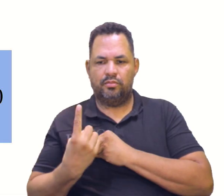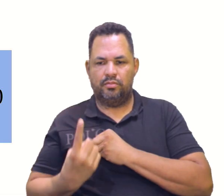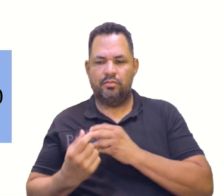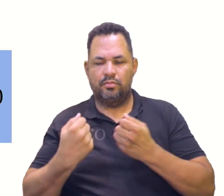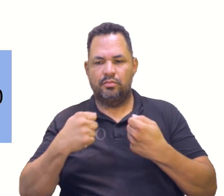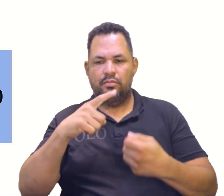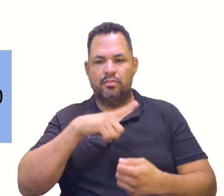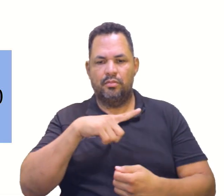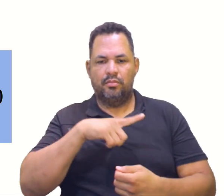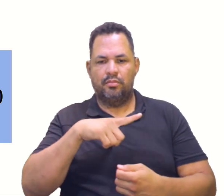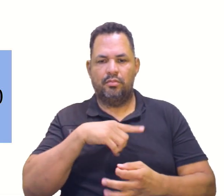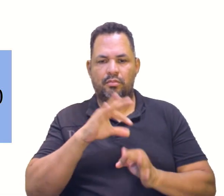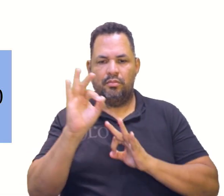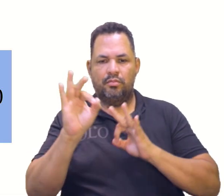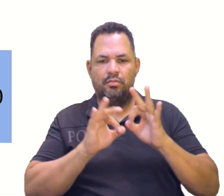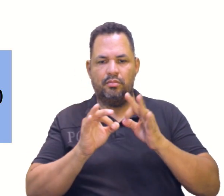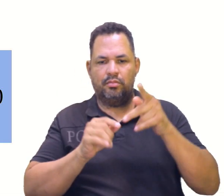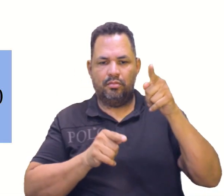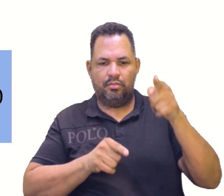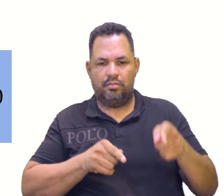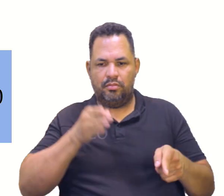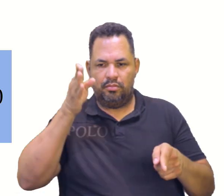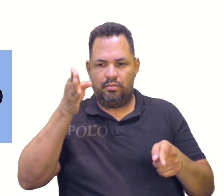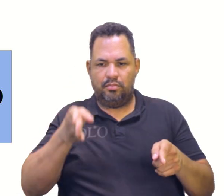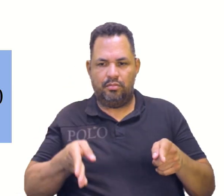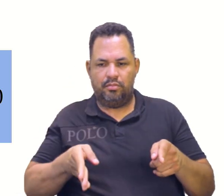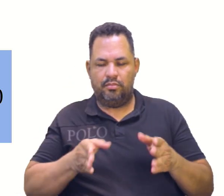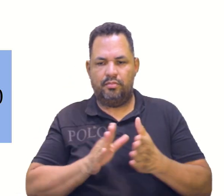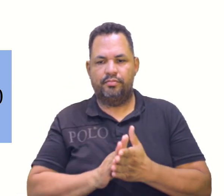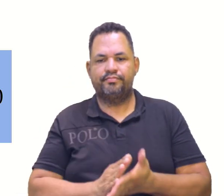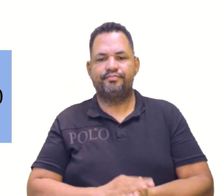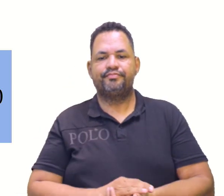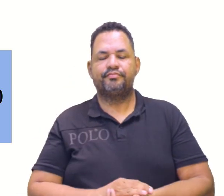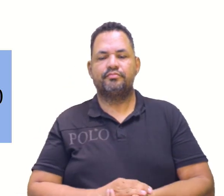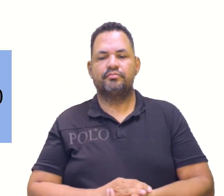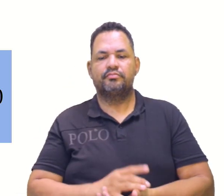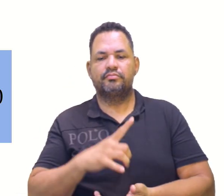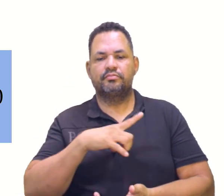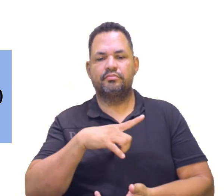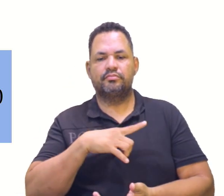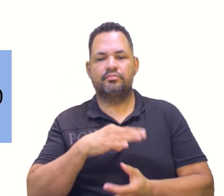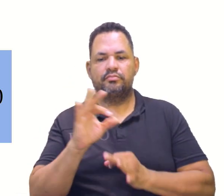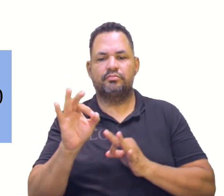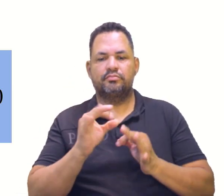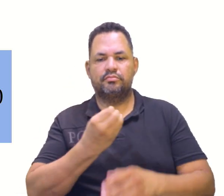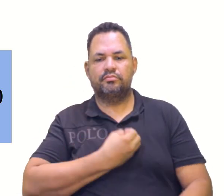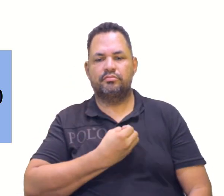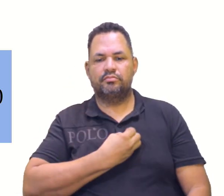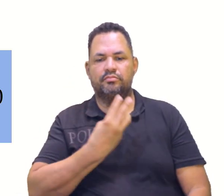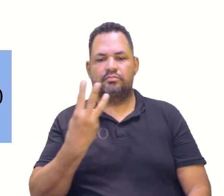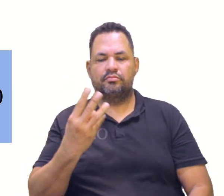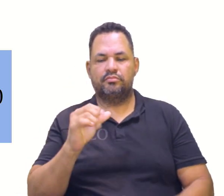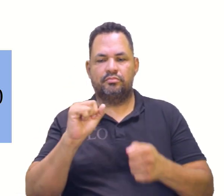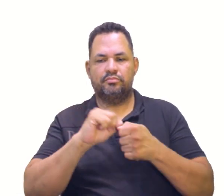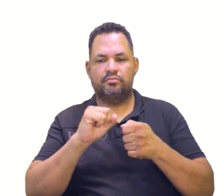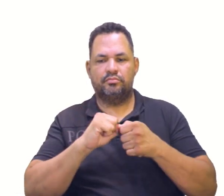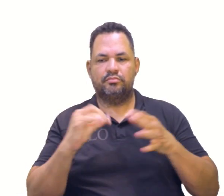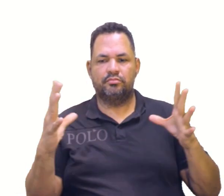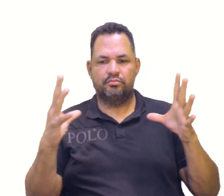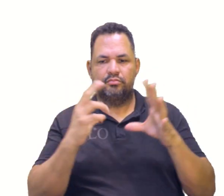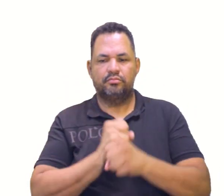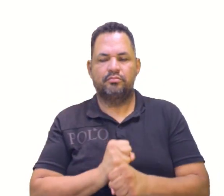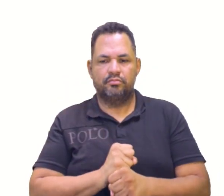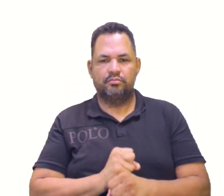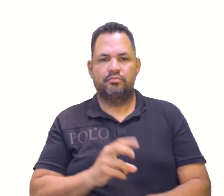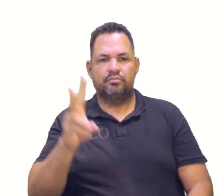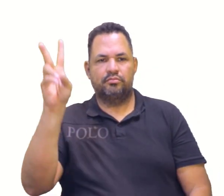termos uma matriz de ordem 3. Já é um pedacinho da matriz de identidade, né? Isso. E aí a gente tem a matriz de ordem 3 para poder fazer os cálculos.